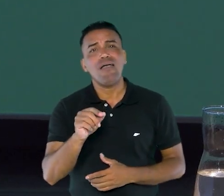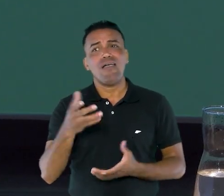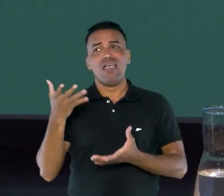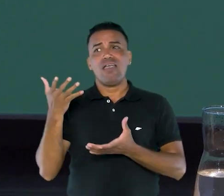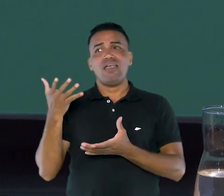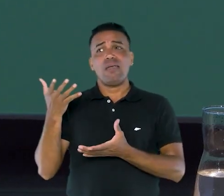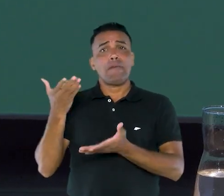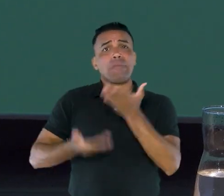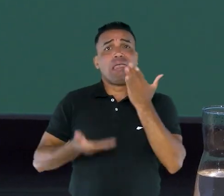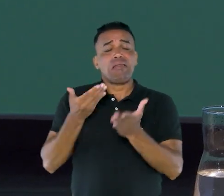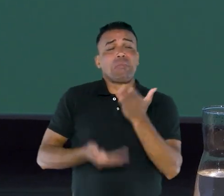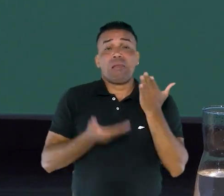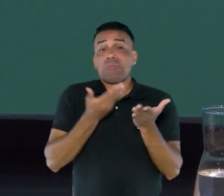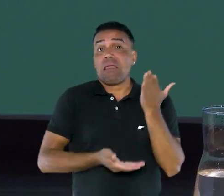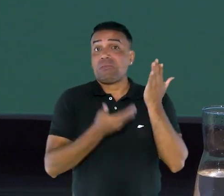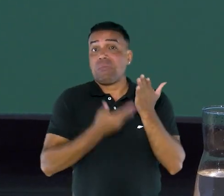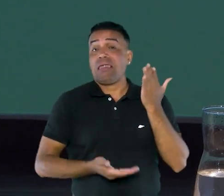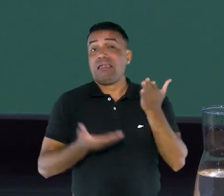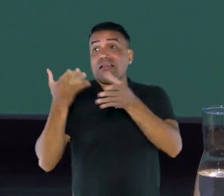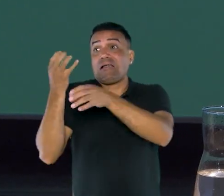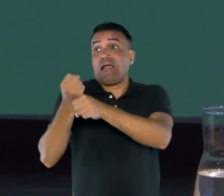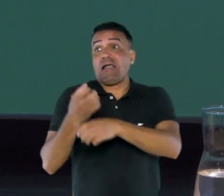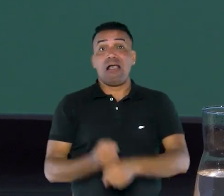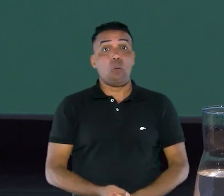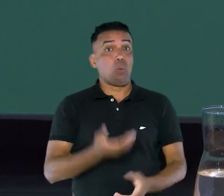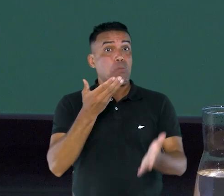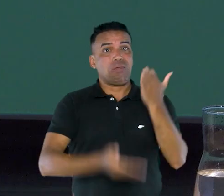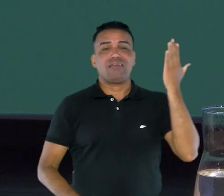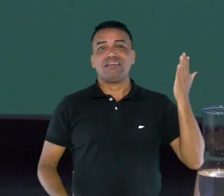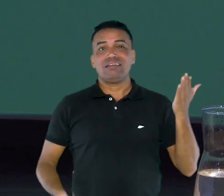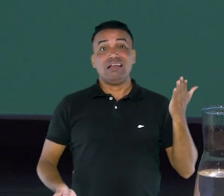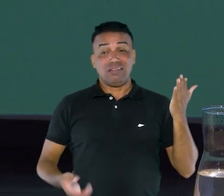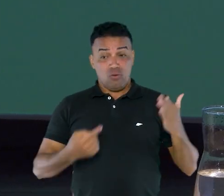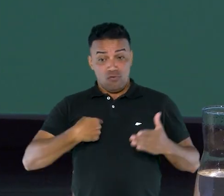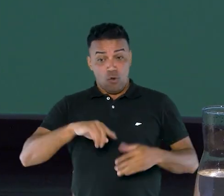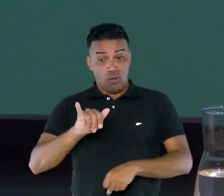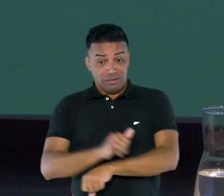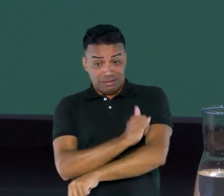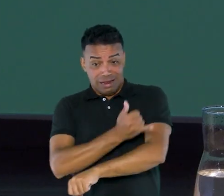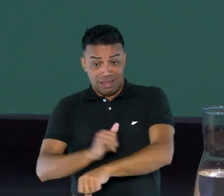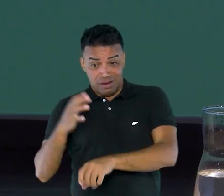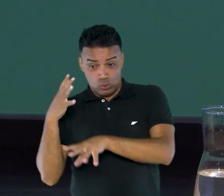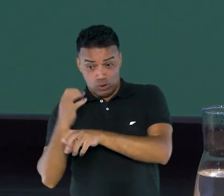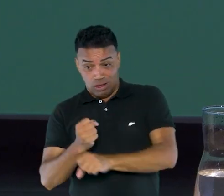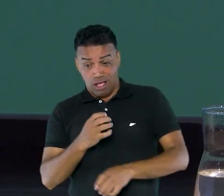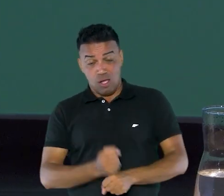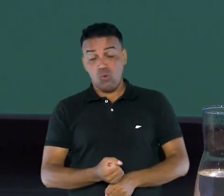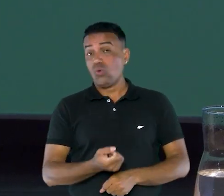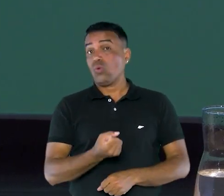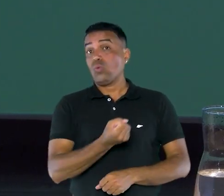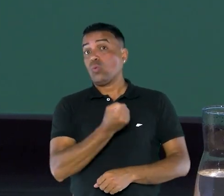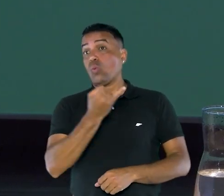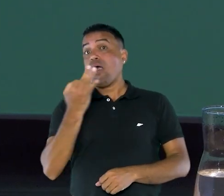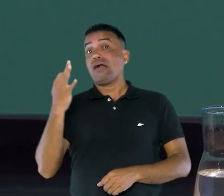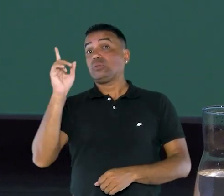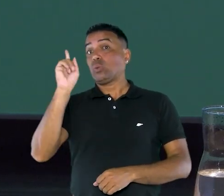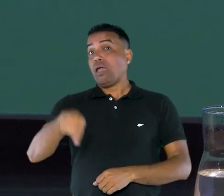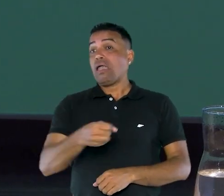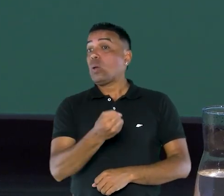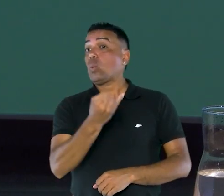contabilizar a perda. Já vou fazer um cálculo aqui estratégico para ver quanto custa,